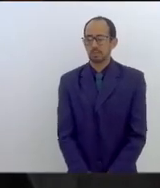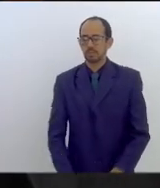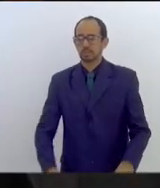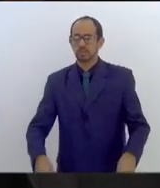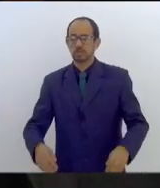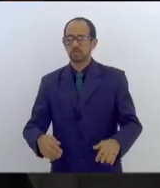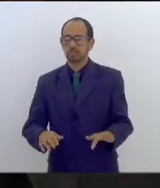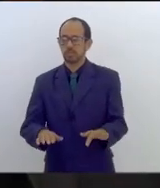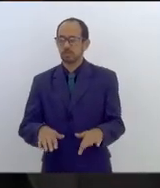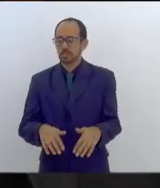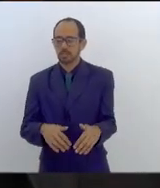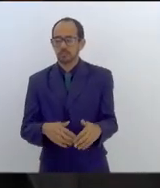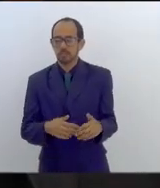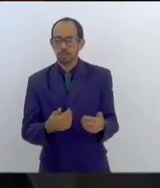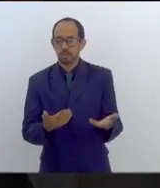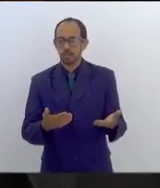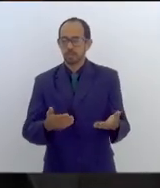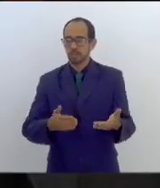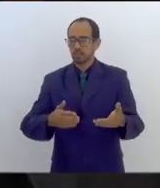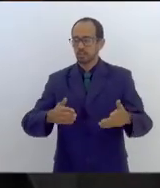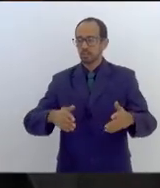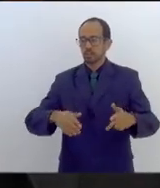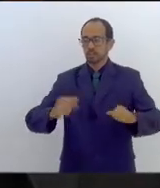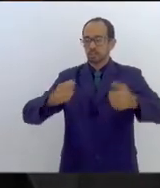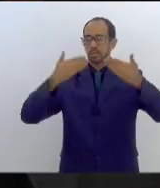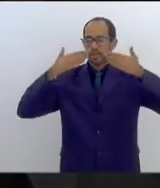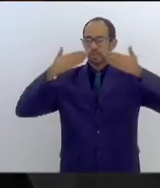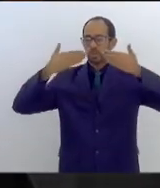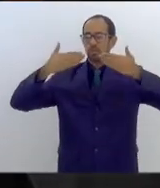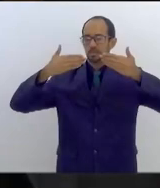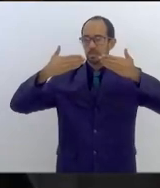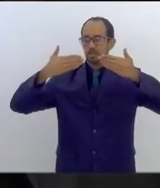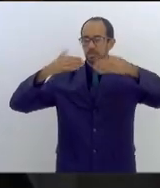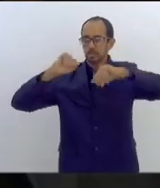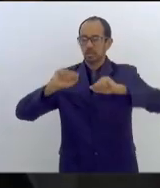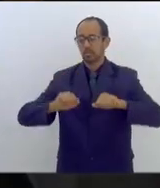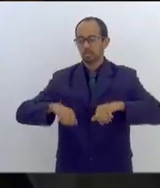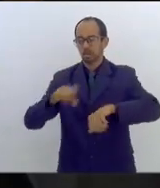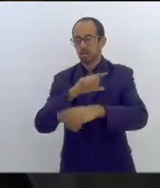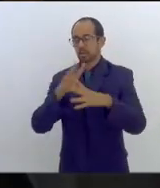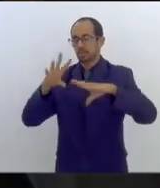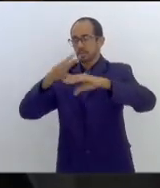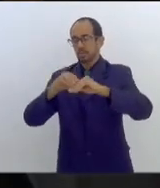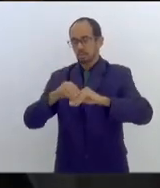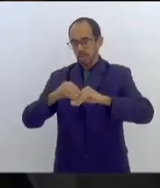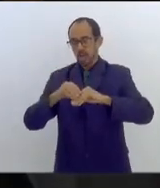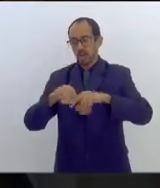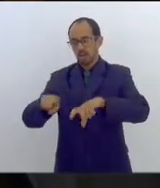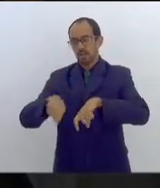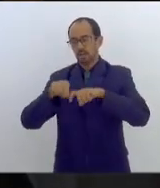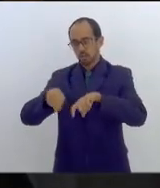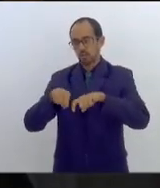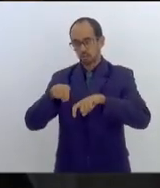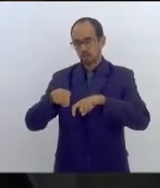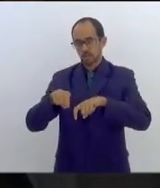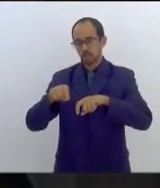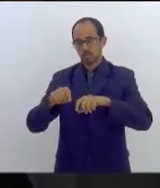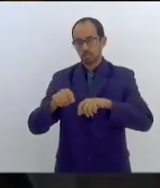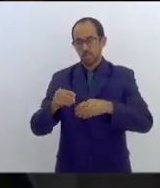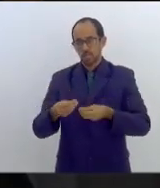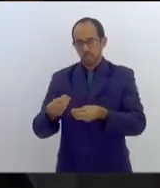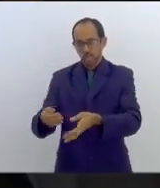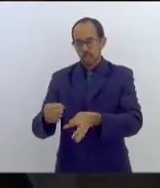trabalham no dia a dia para dar orientação, para fortalecer a agricultura, para levar técnicas,